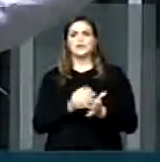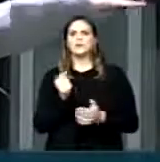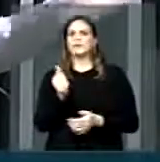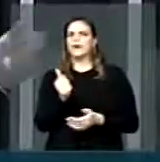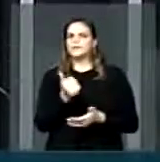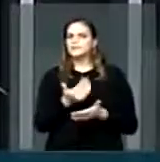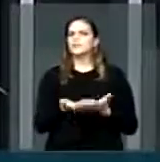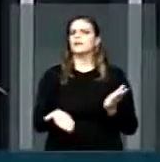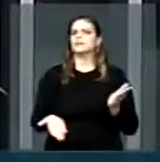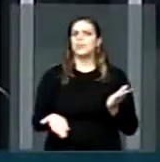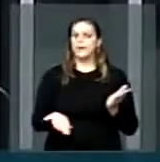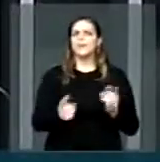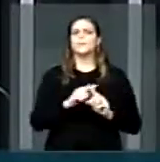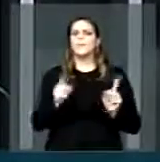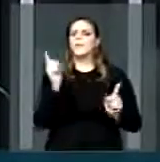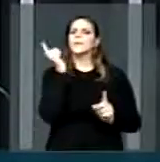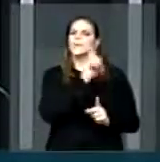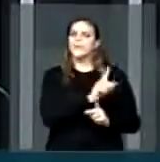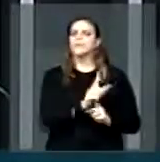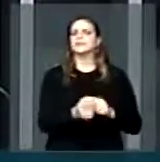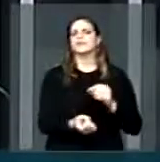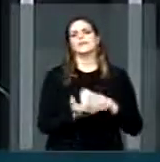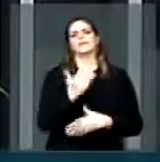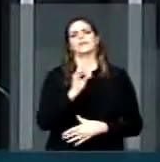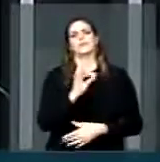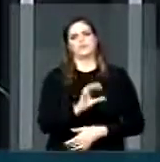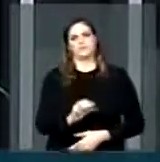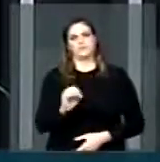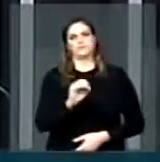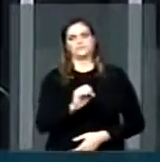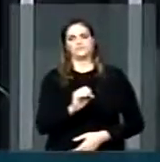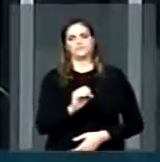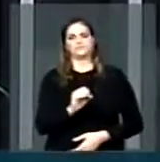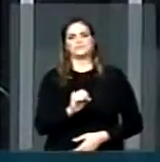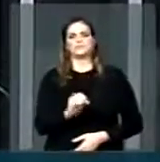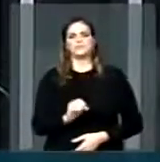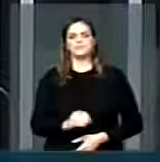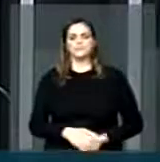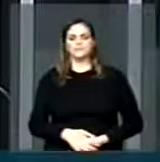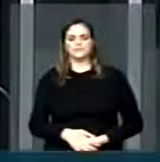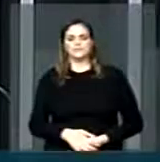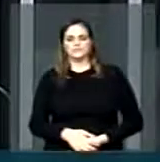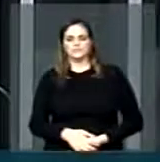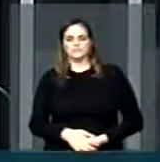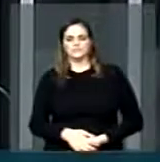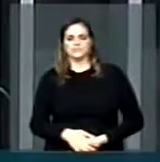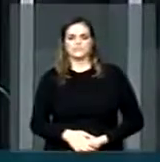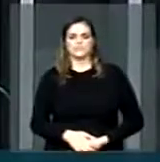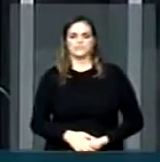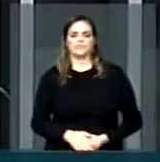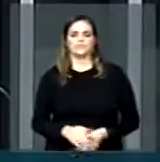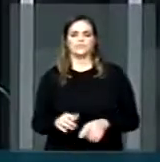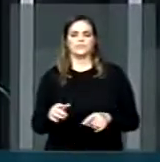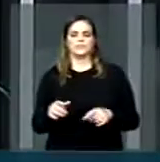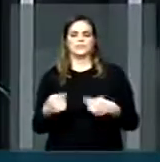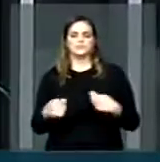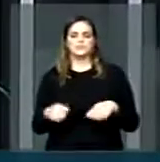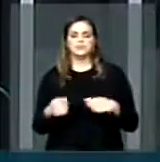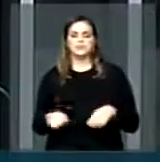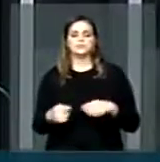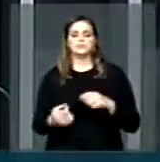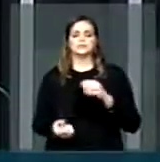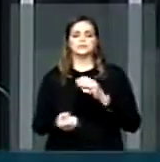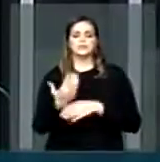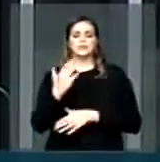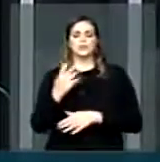votos, o Triângulo Mineiro, ou a emancipação daqueles 2 novos estados lá no Pará, ou